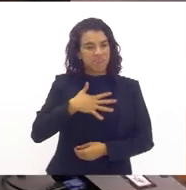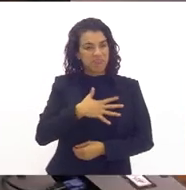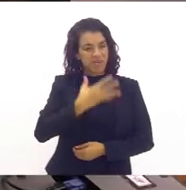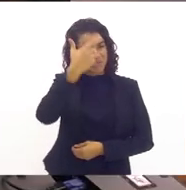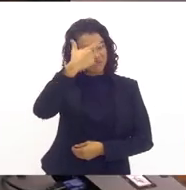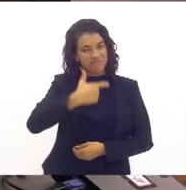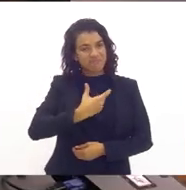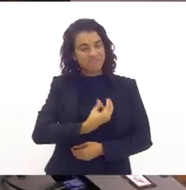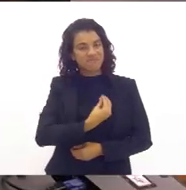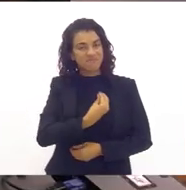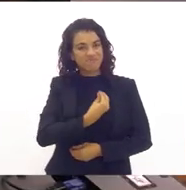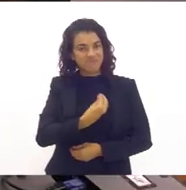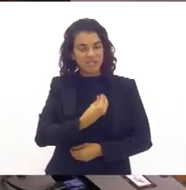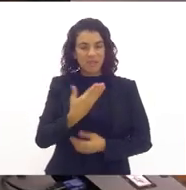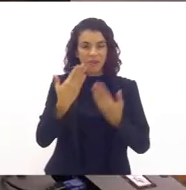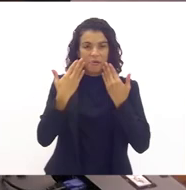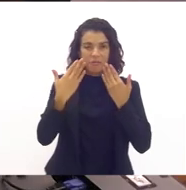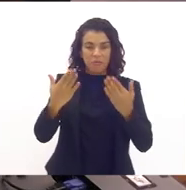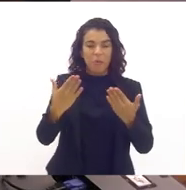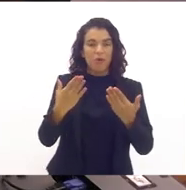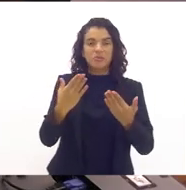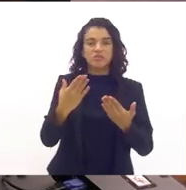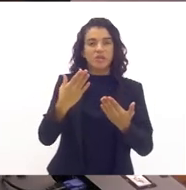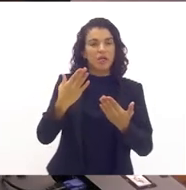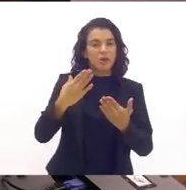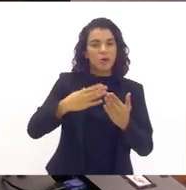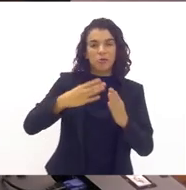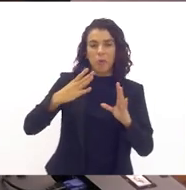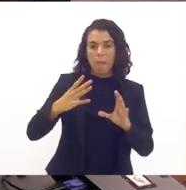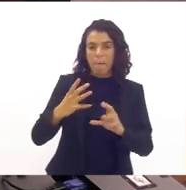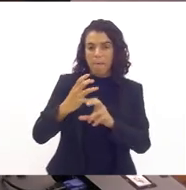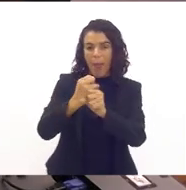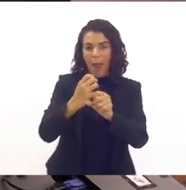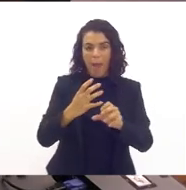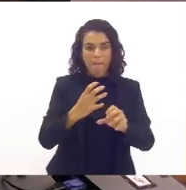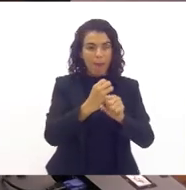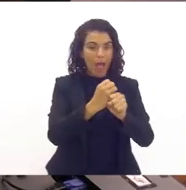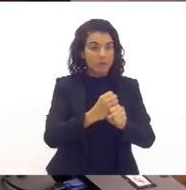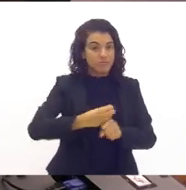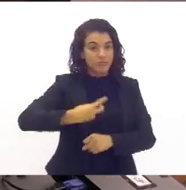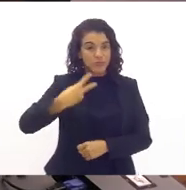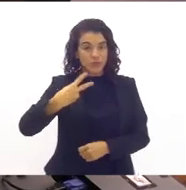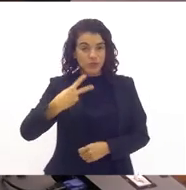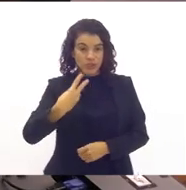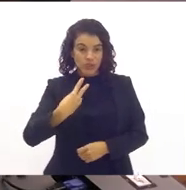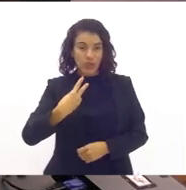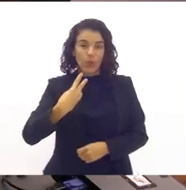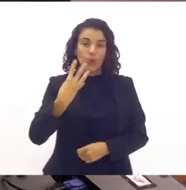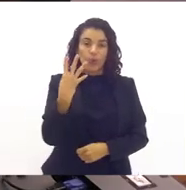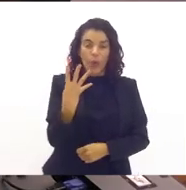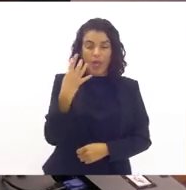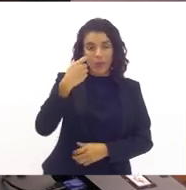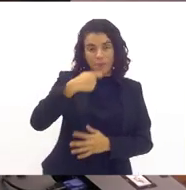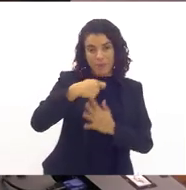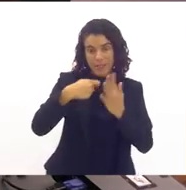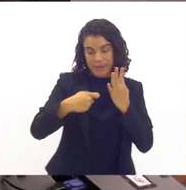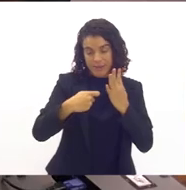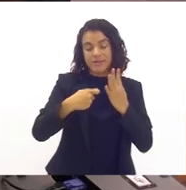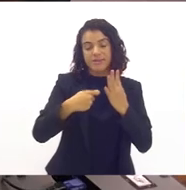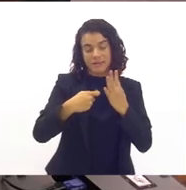apresentando as contas do segundo quadrimestre de 2023.